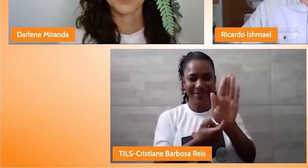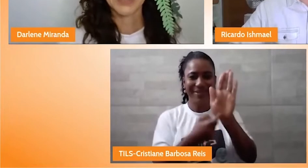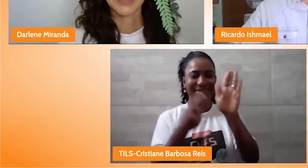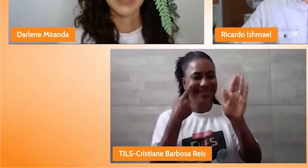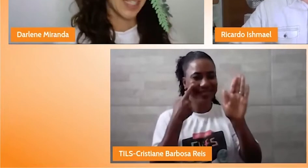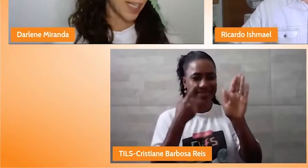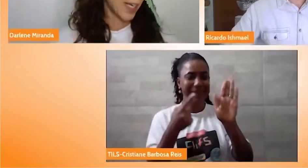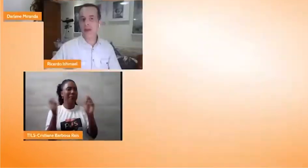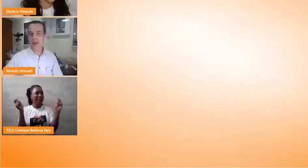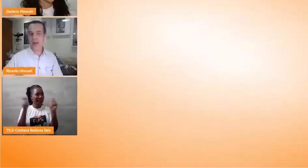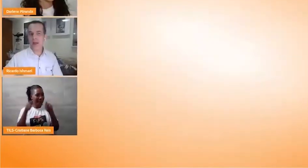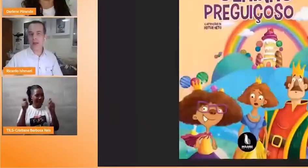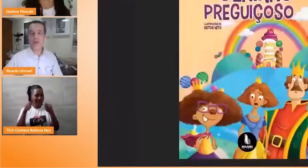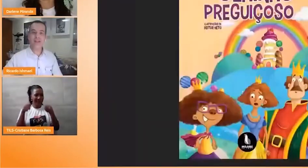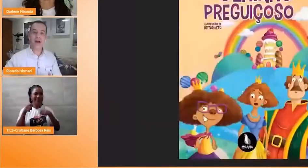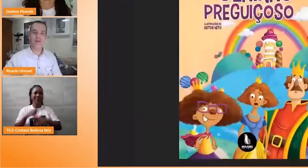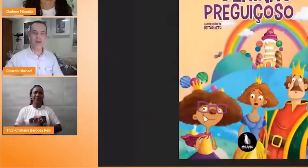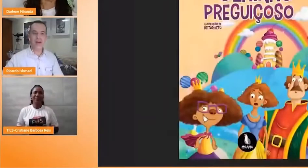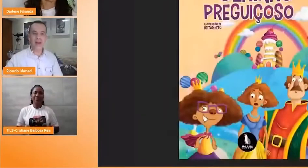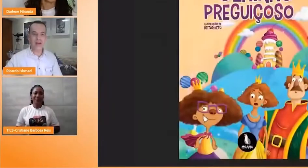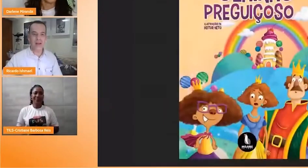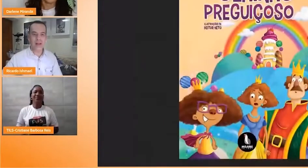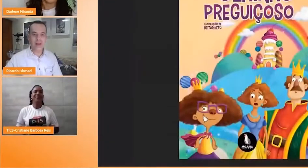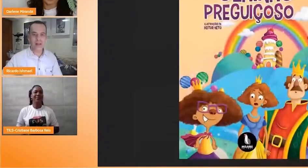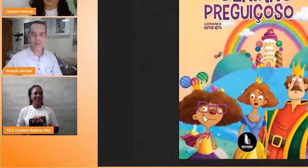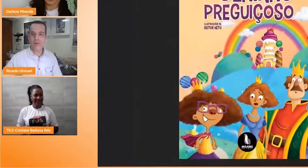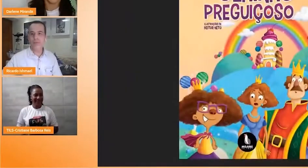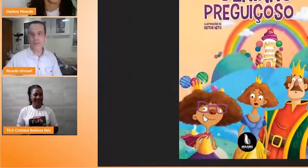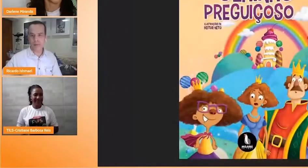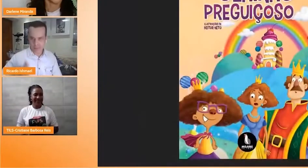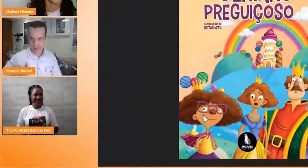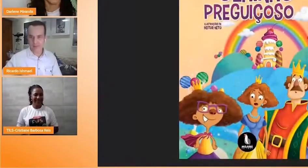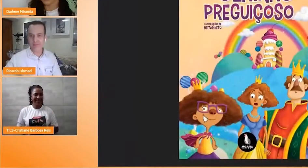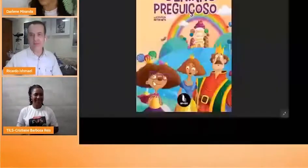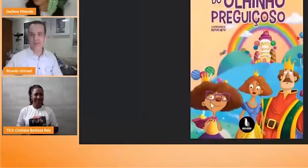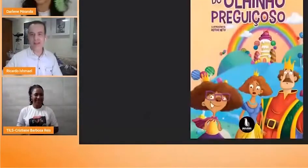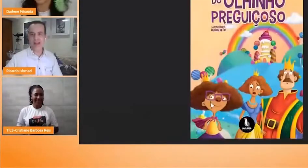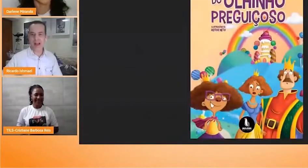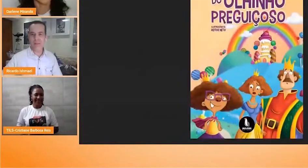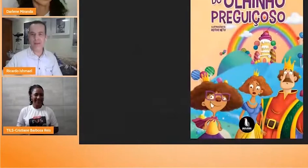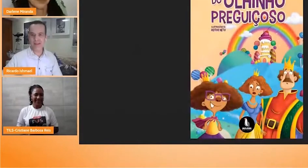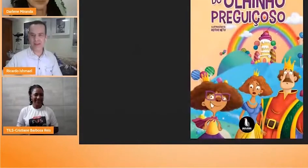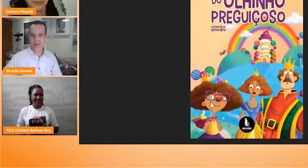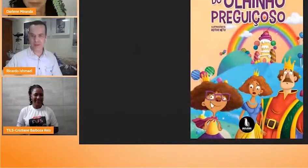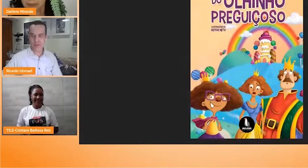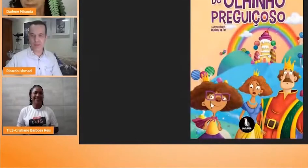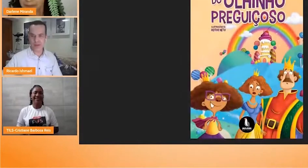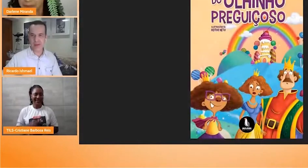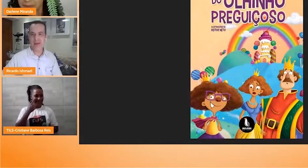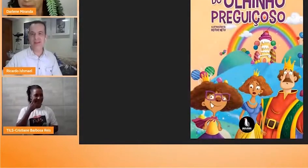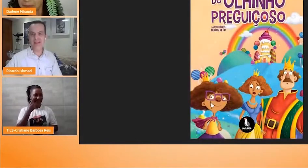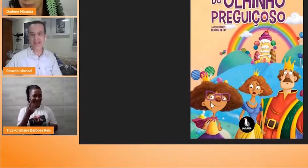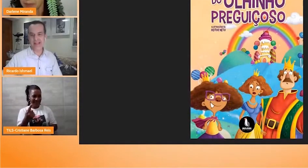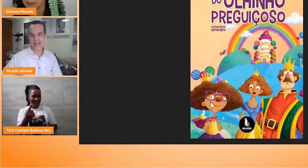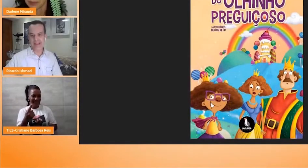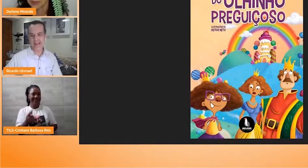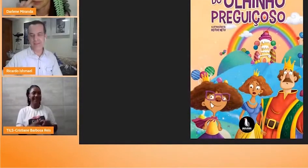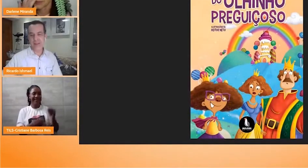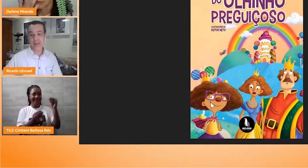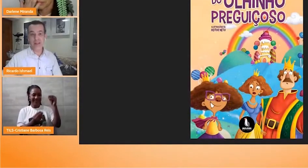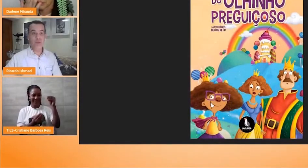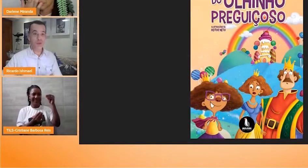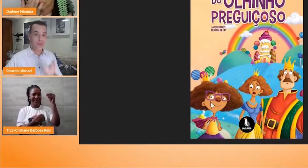acompanham. Pois bem. Eu estava... Pois então. Temos aí a capa. Essa é a versão em português.